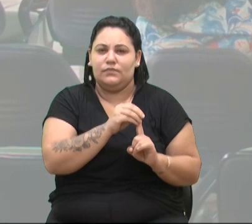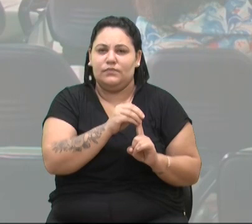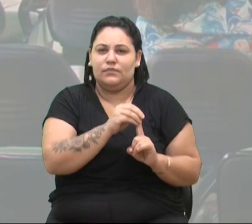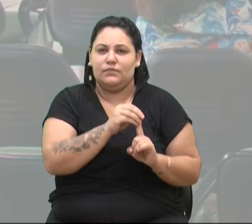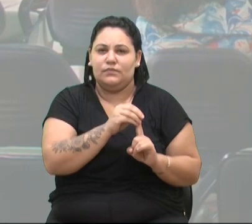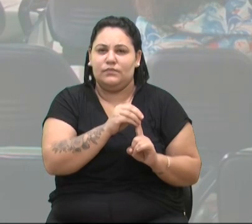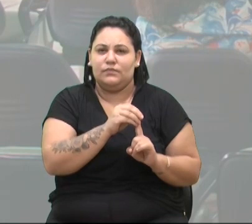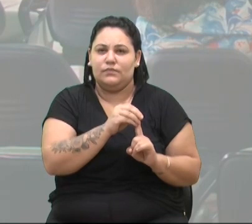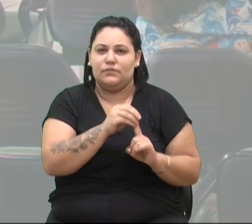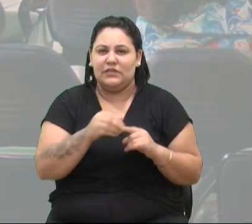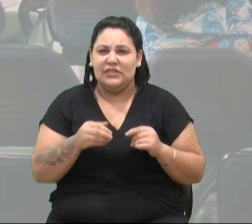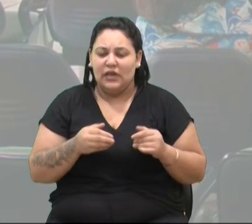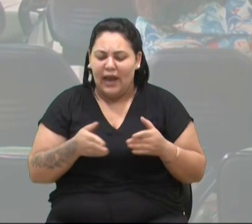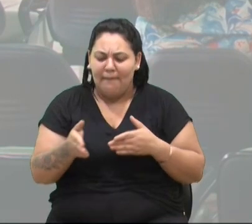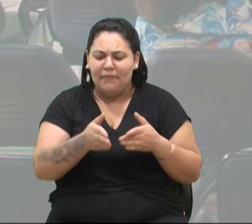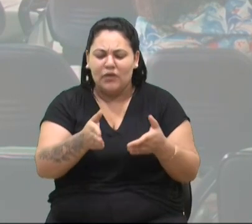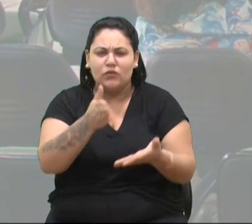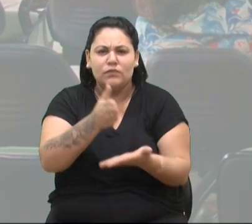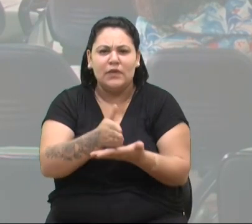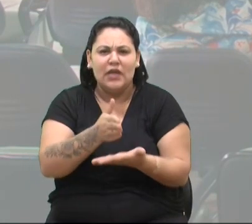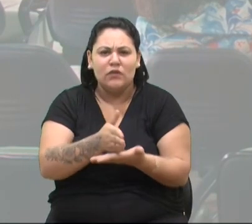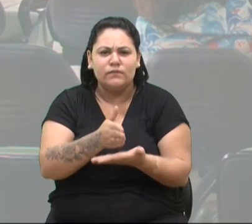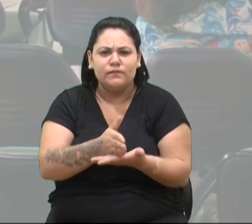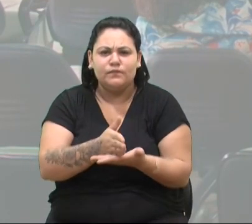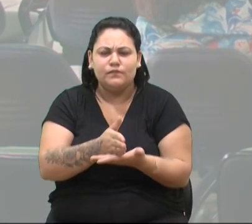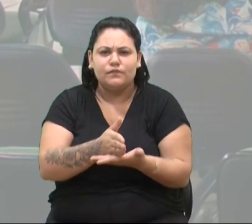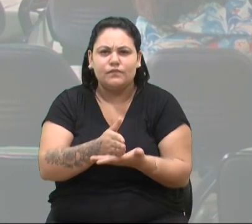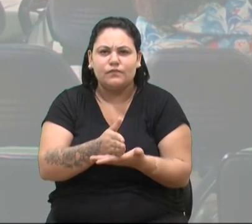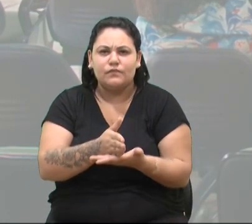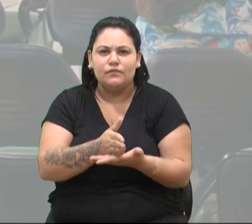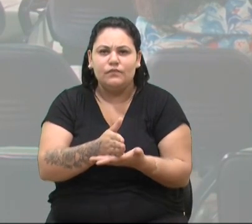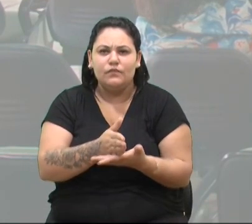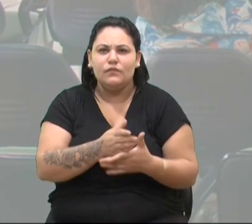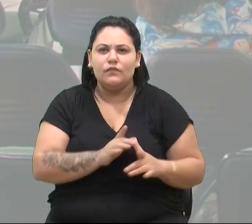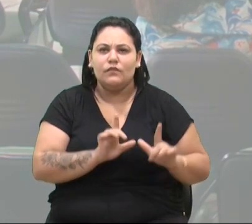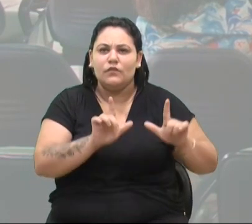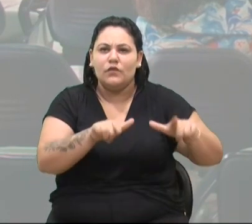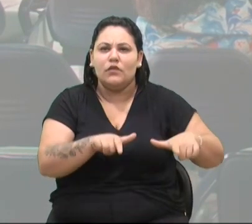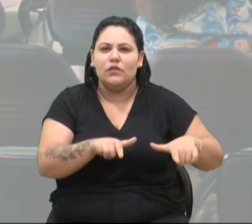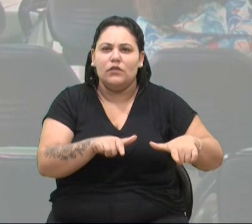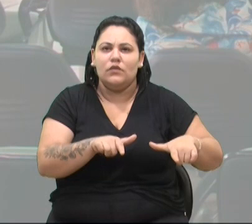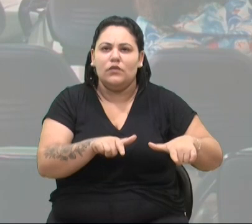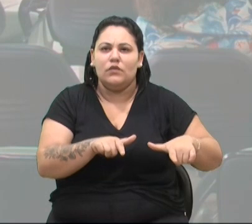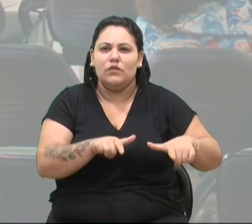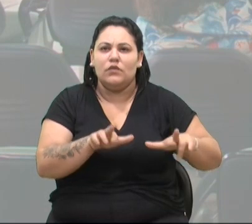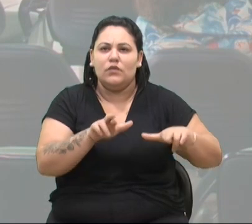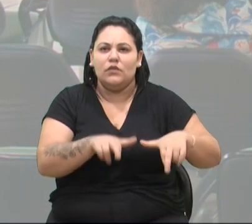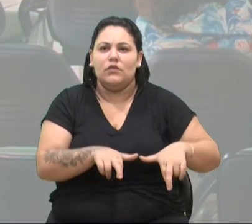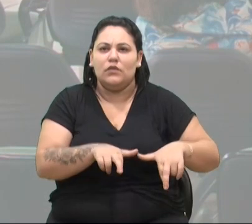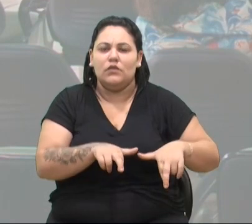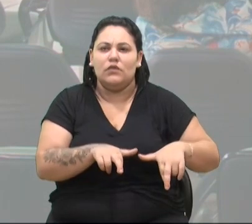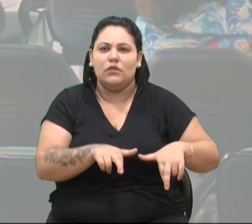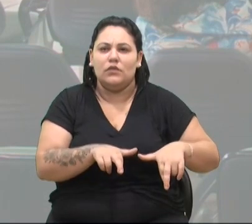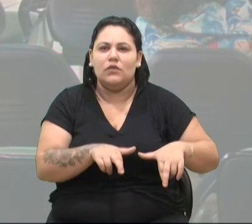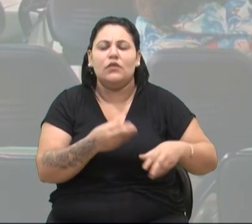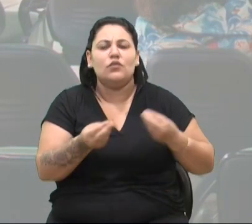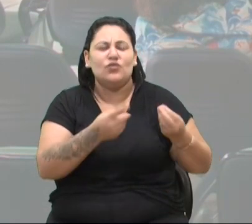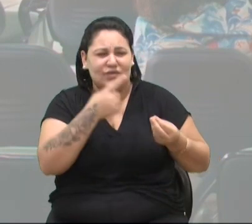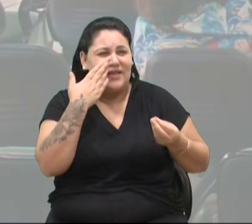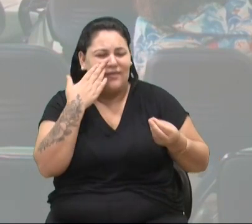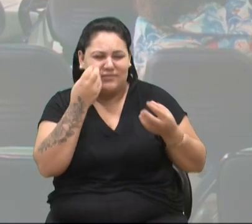Caminho do Meio, a unidade básica de saúde do Caminho do Meio, lá do nossa região, né? Que situação está